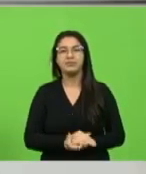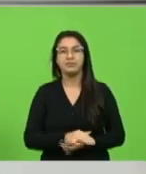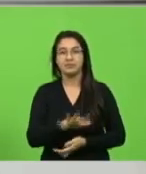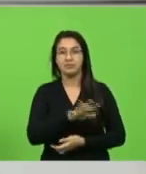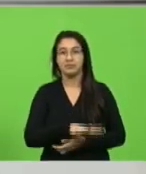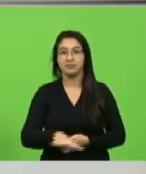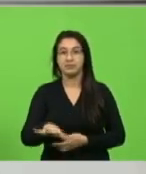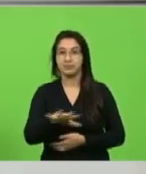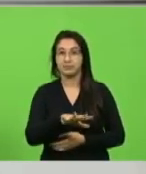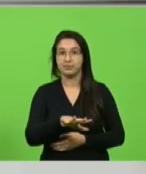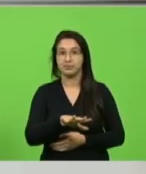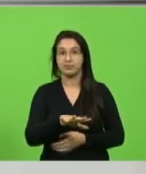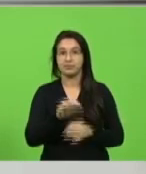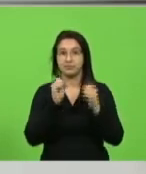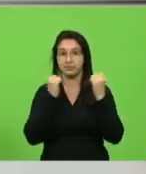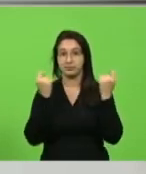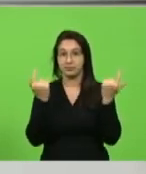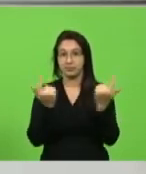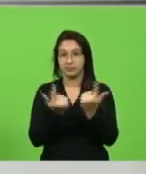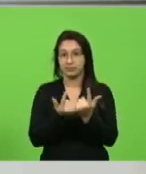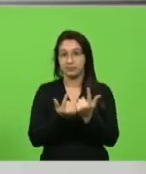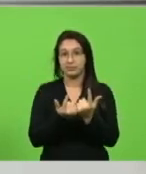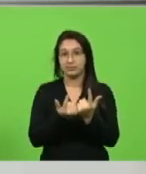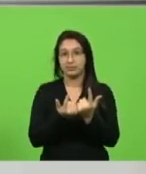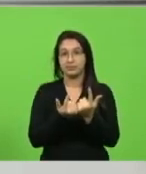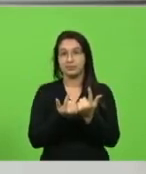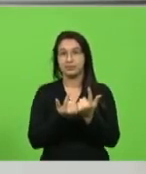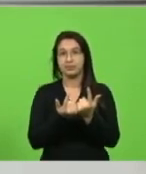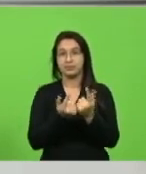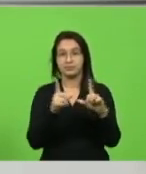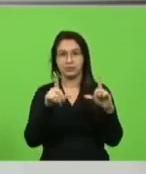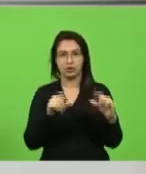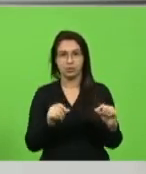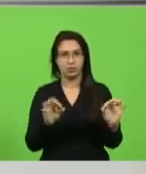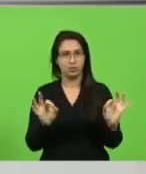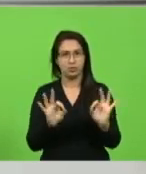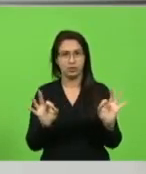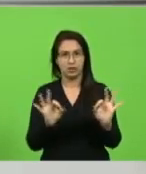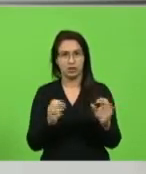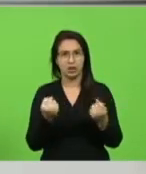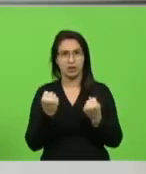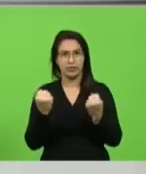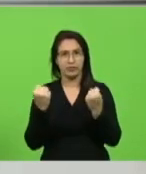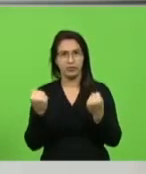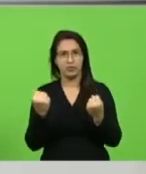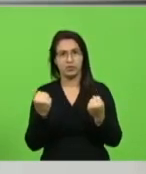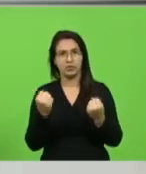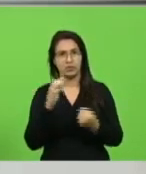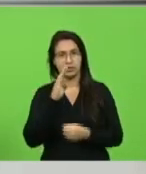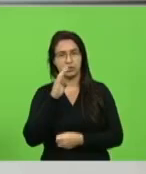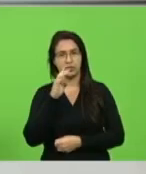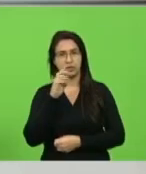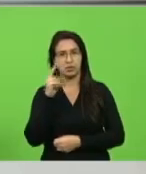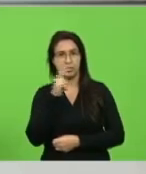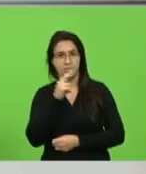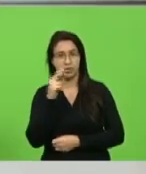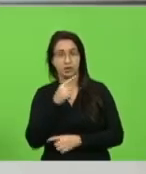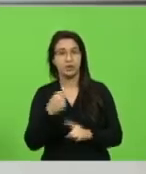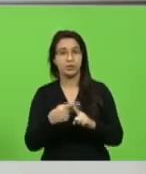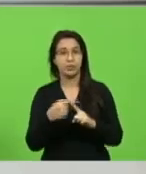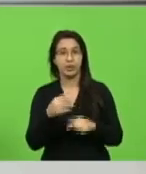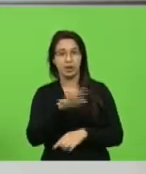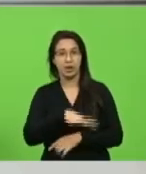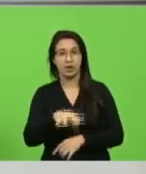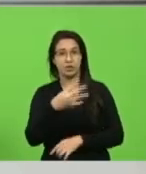Casa Legislativa em nada diminui sua força, haja vista que os parlamentares que compõem